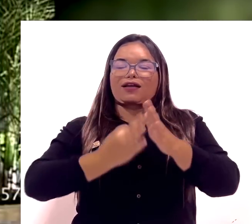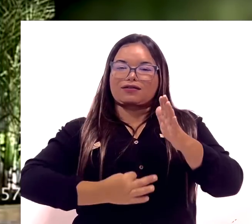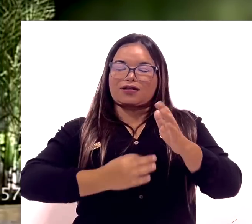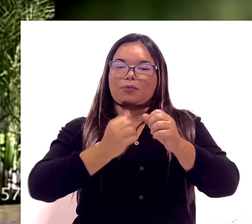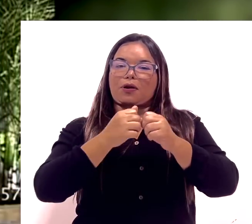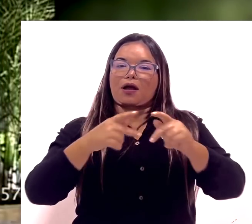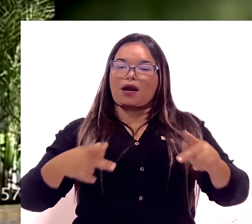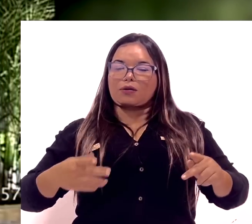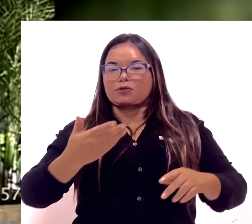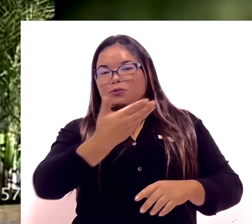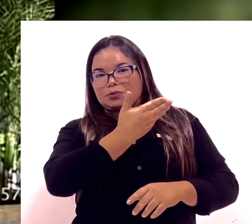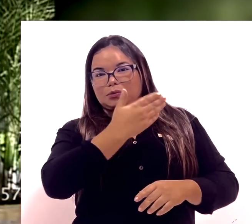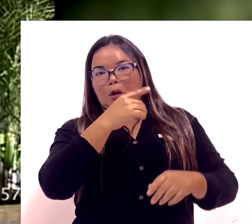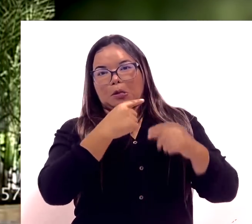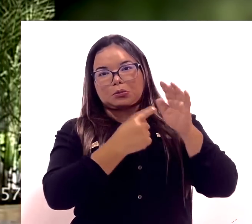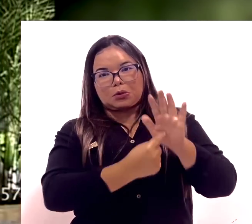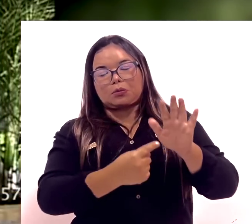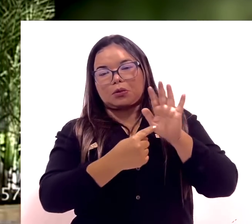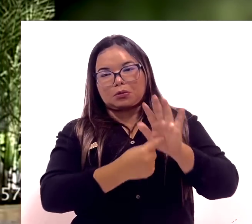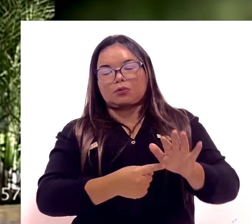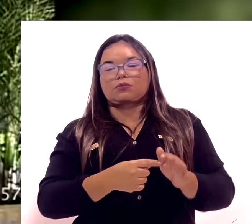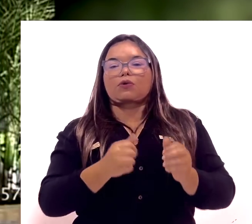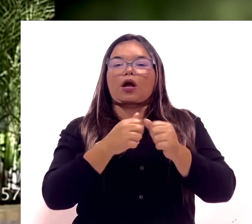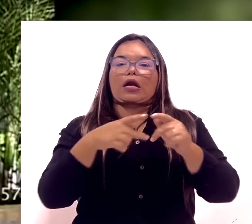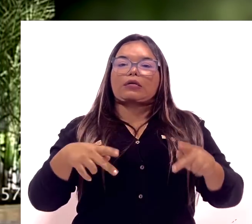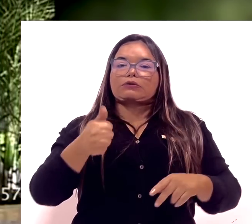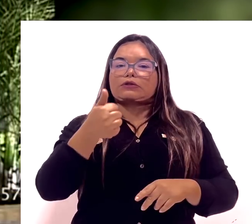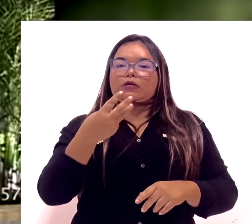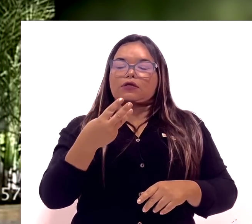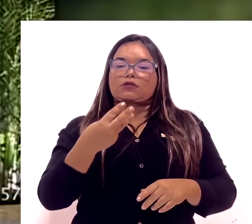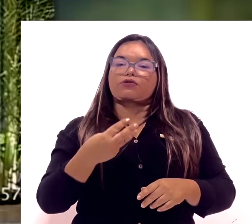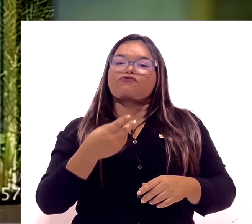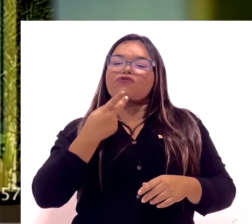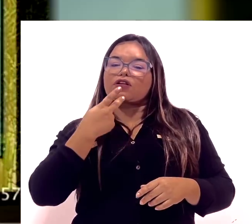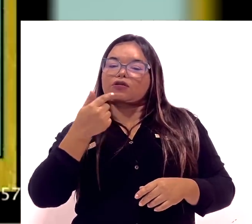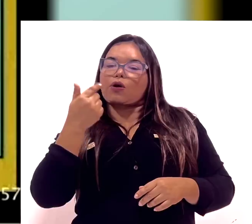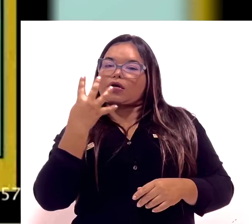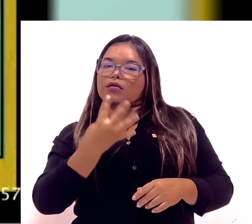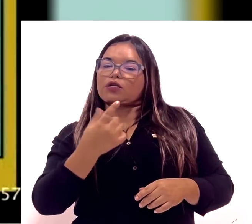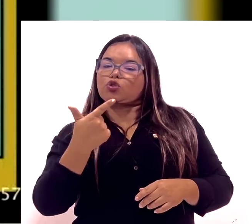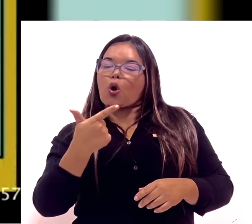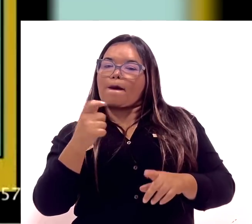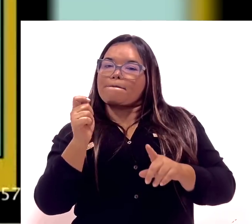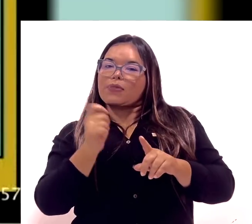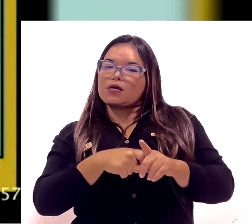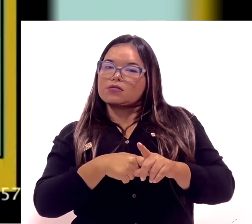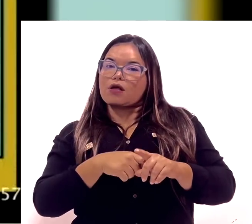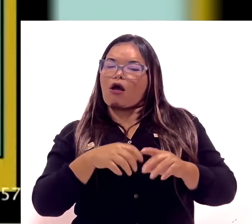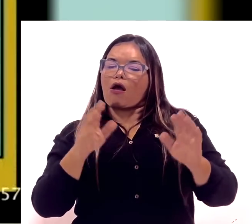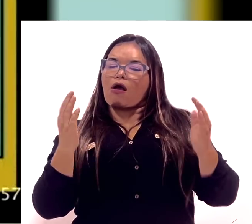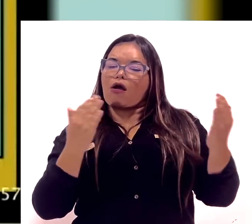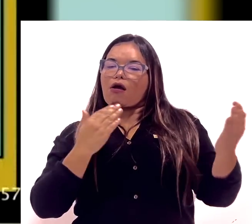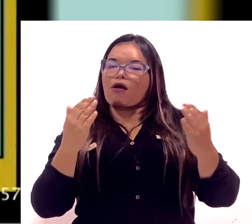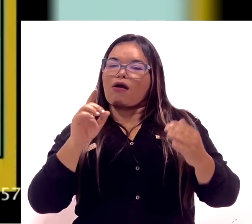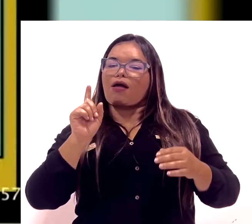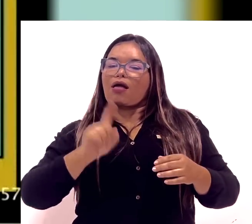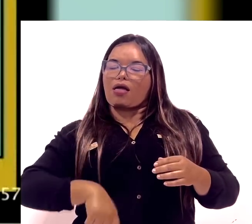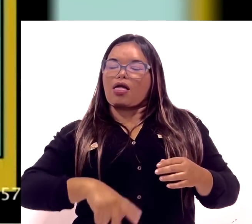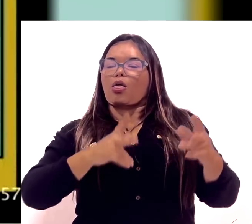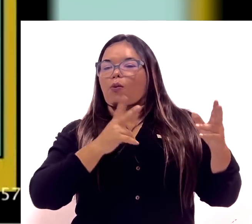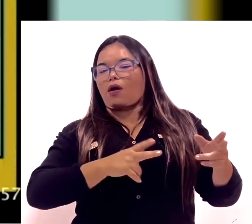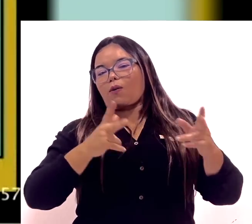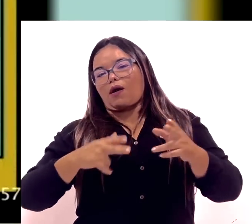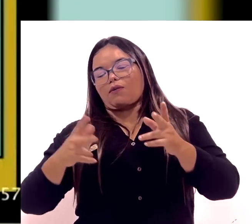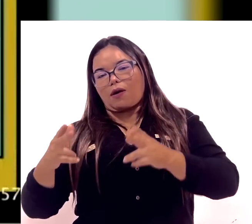metade de um tempo. Apocalipse 13, 5, 42 meses. Todos eles se referem ao mesmo poder. Note como estão. 1,